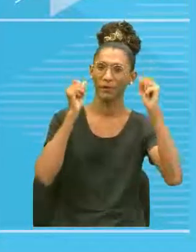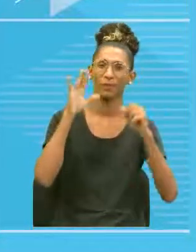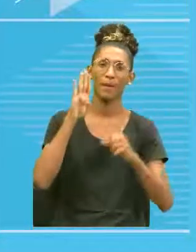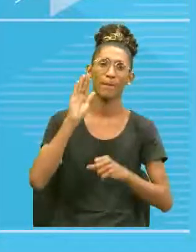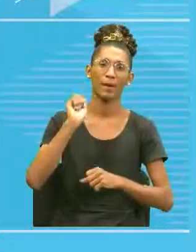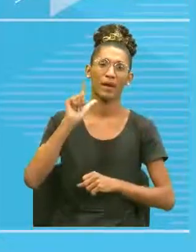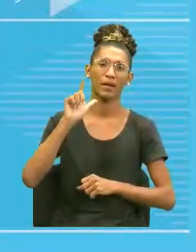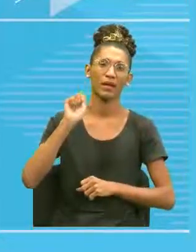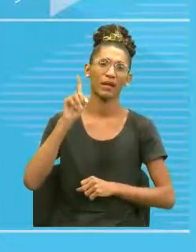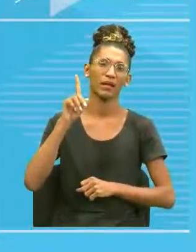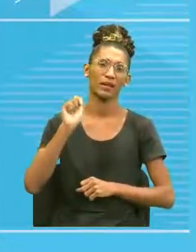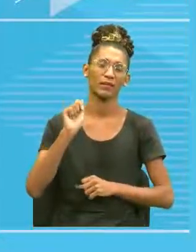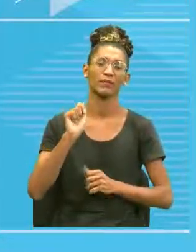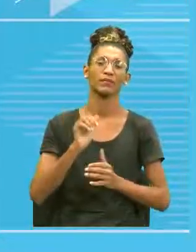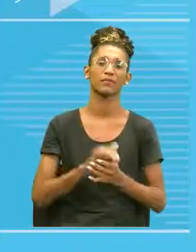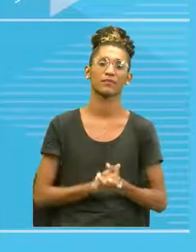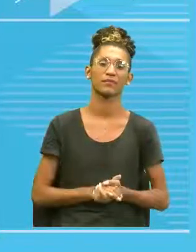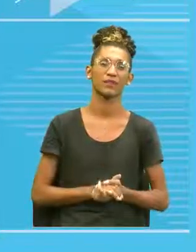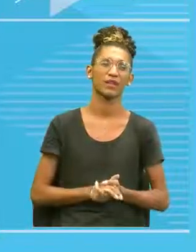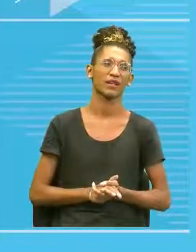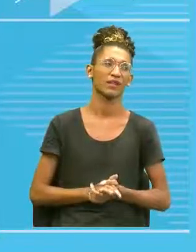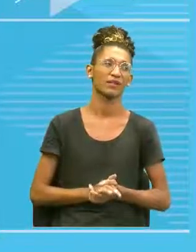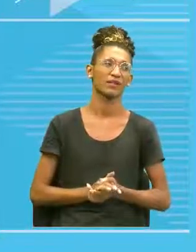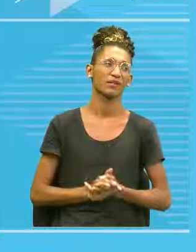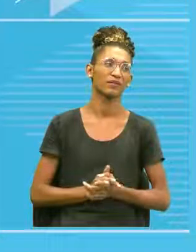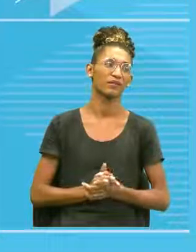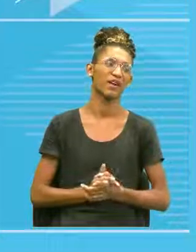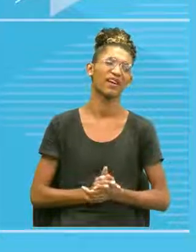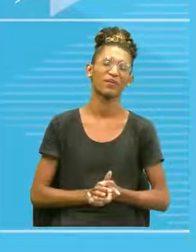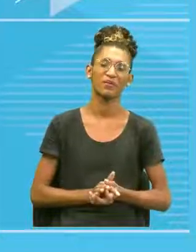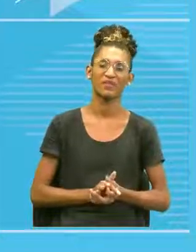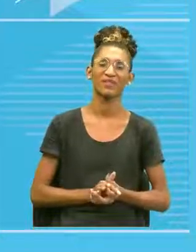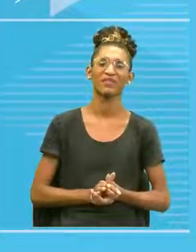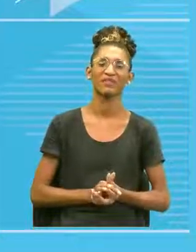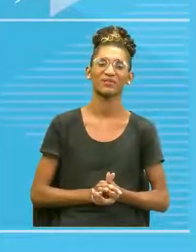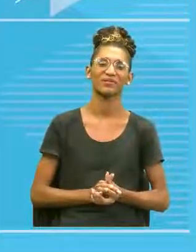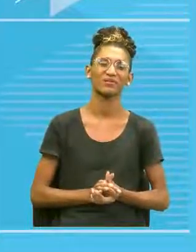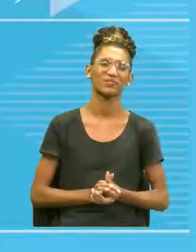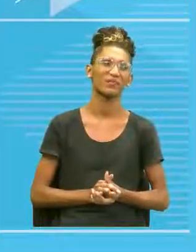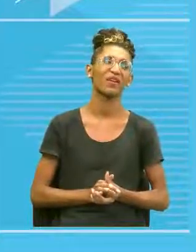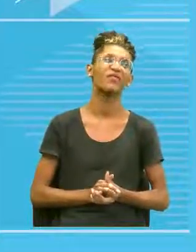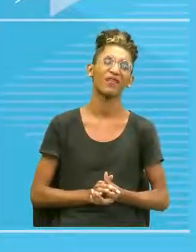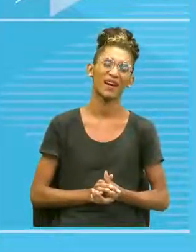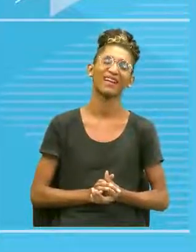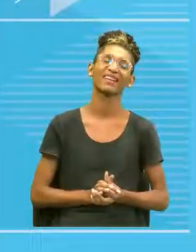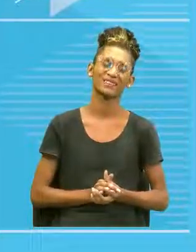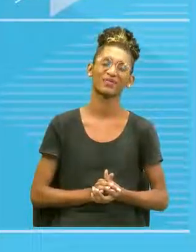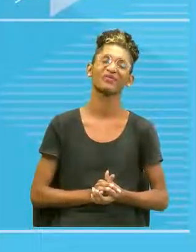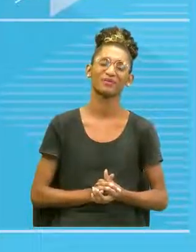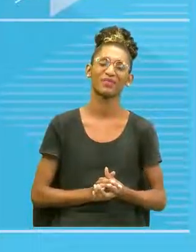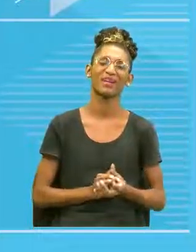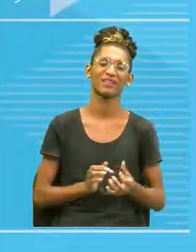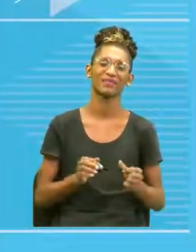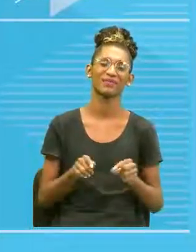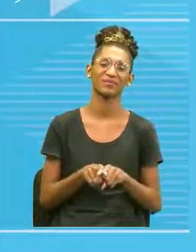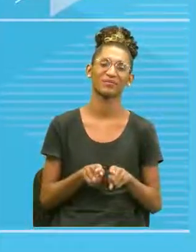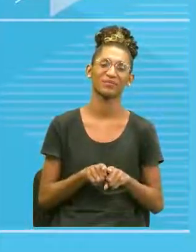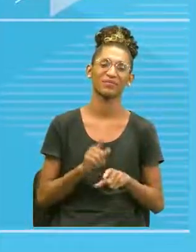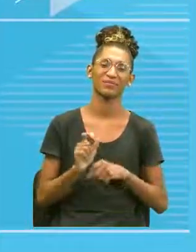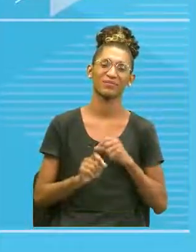diz que fala fala balada ainda Bom enfim Fala mais não fala